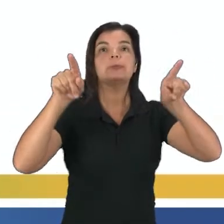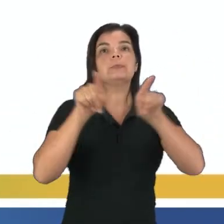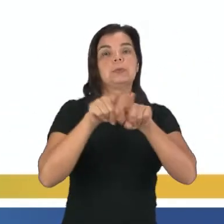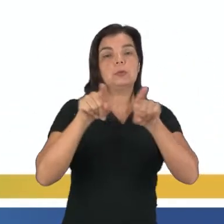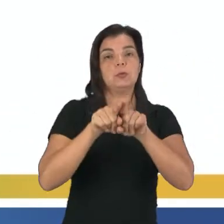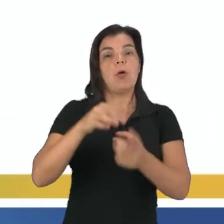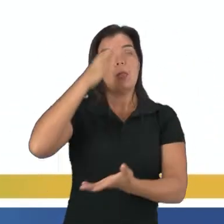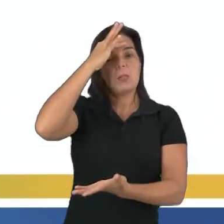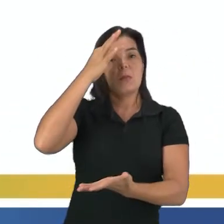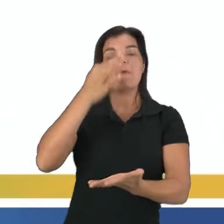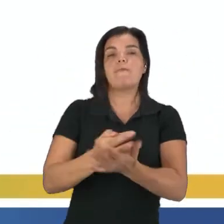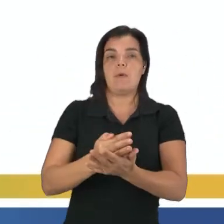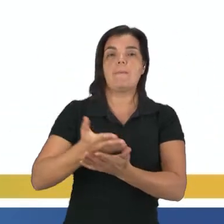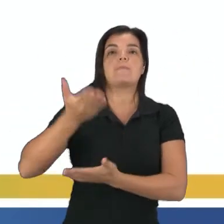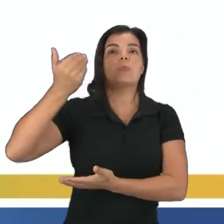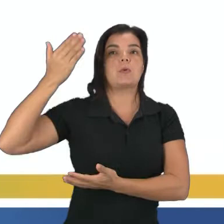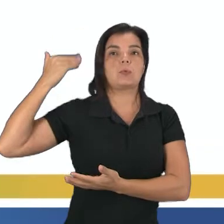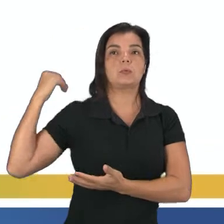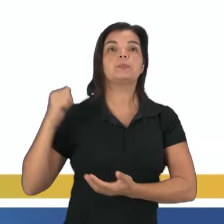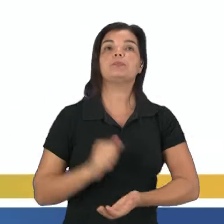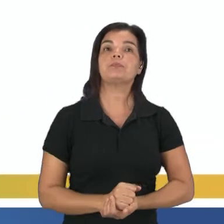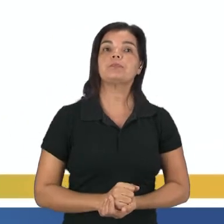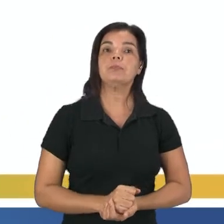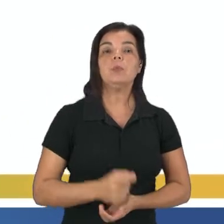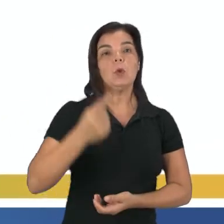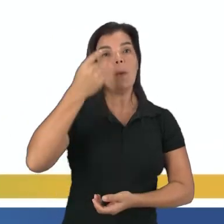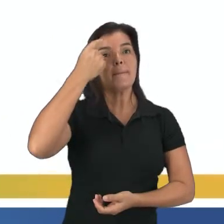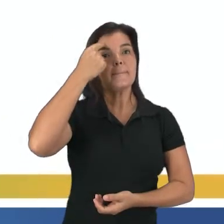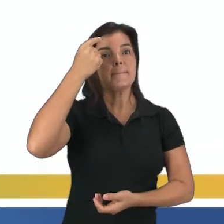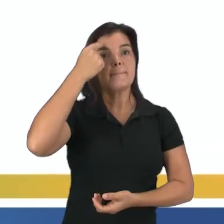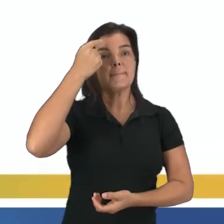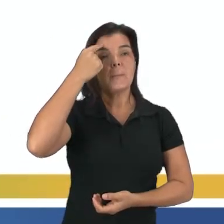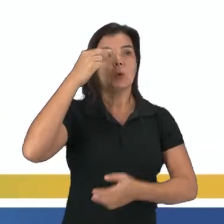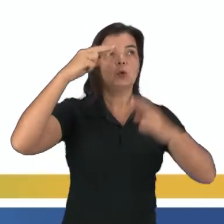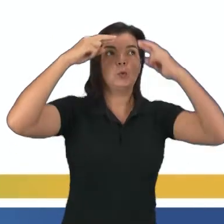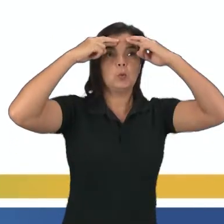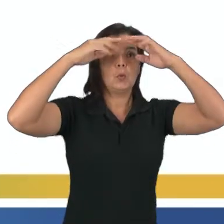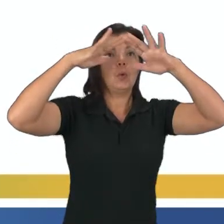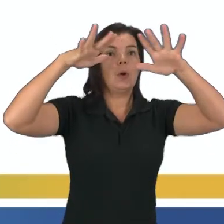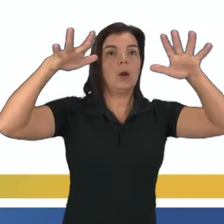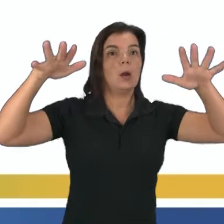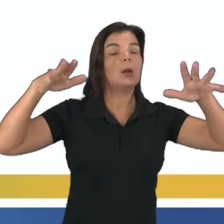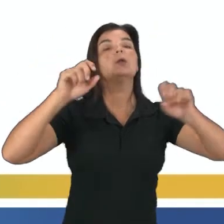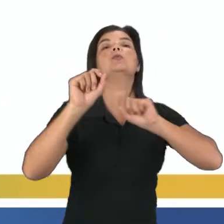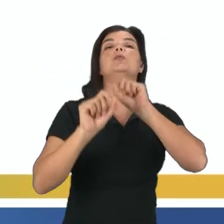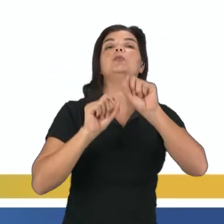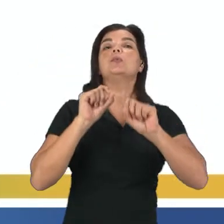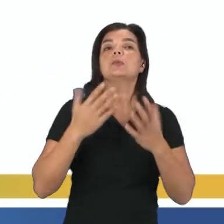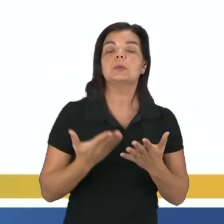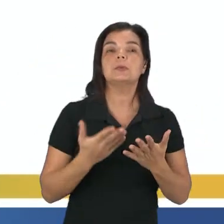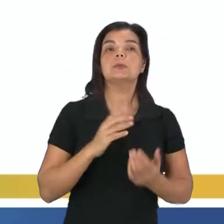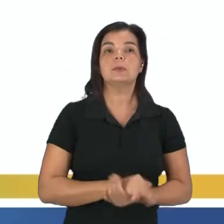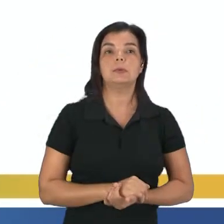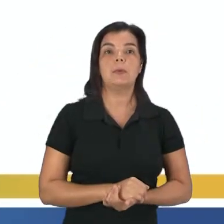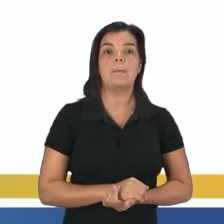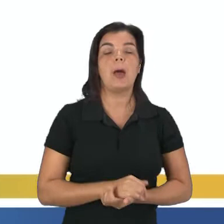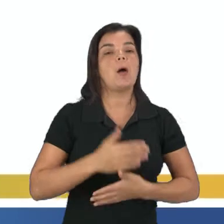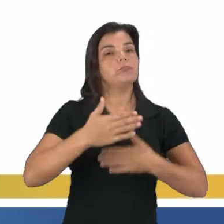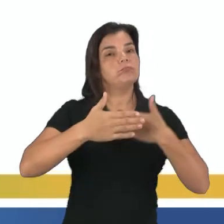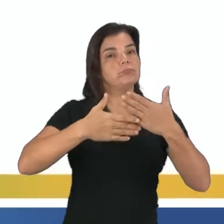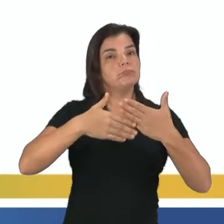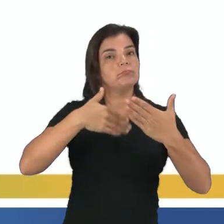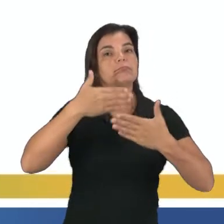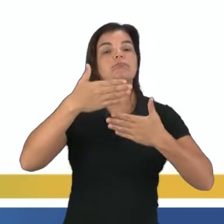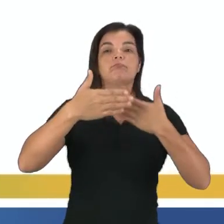em detrimento da fé medieval. Então, o pensamento do Renascimento veio para se desenvolver